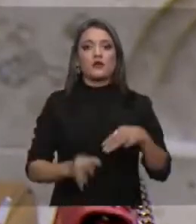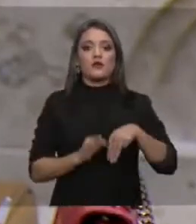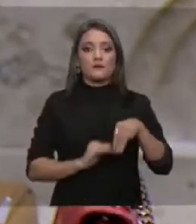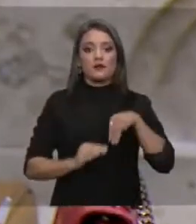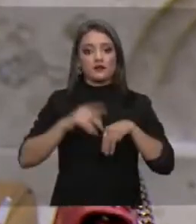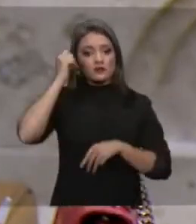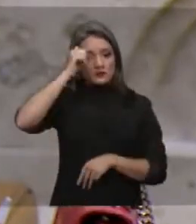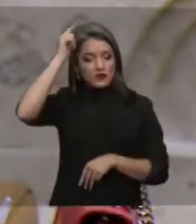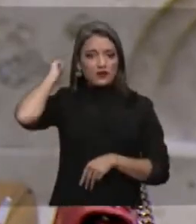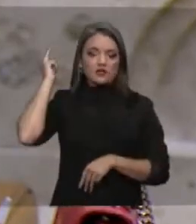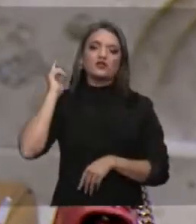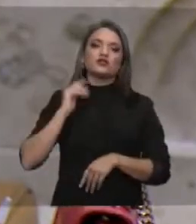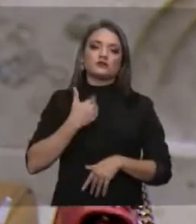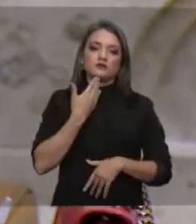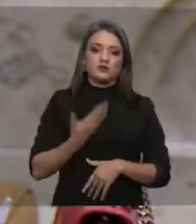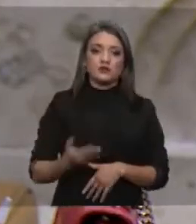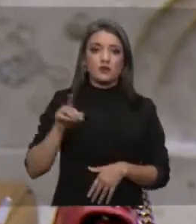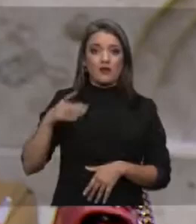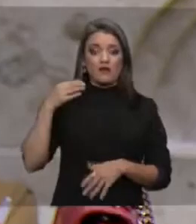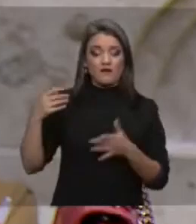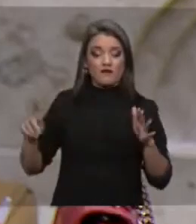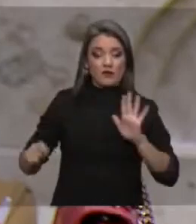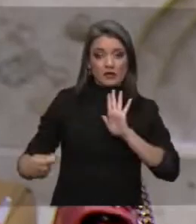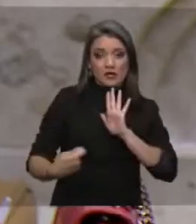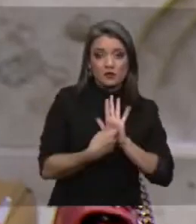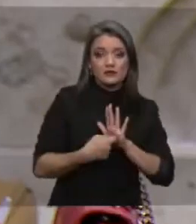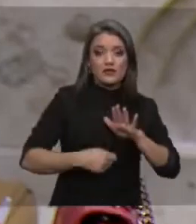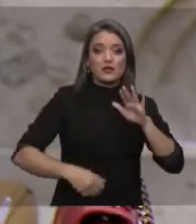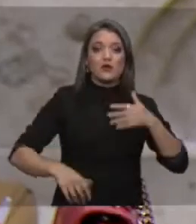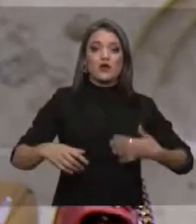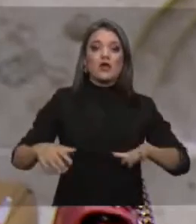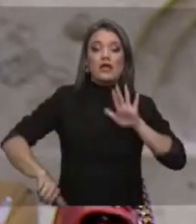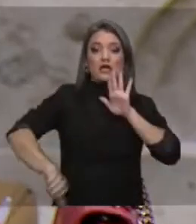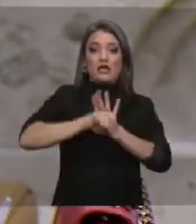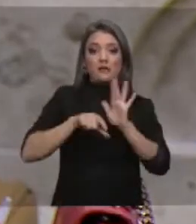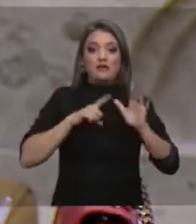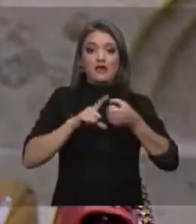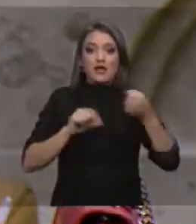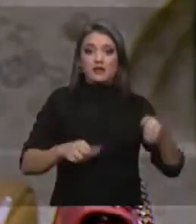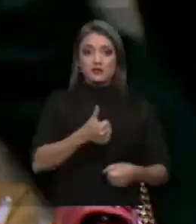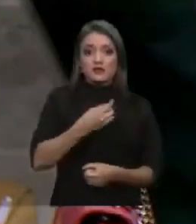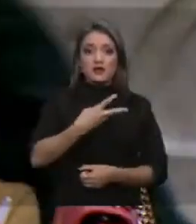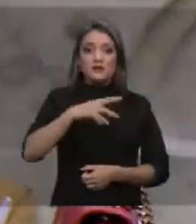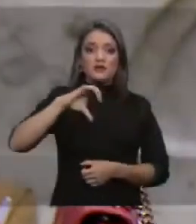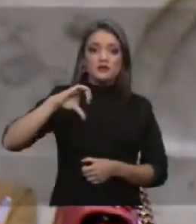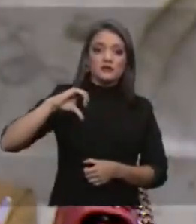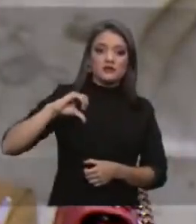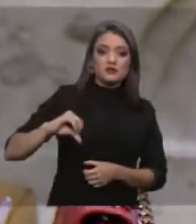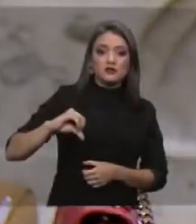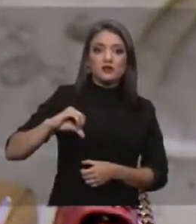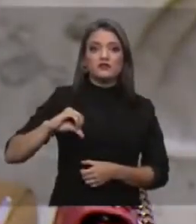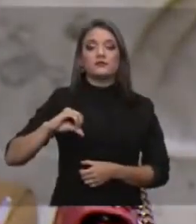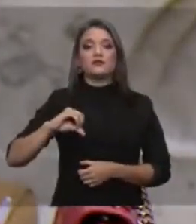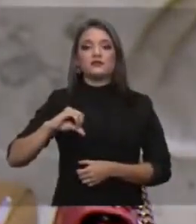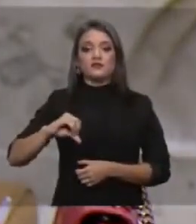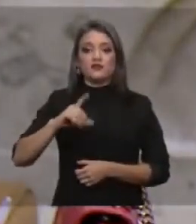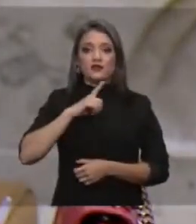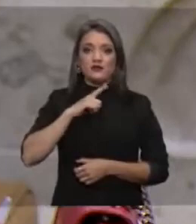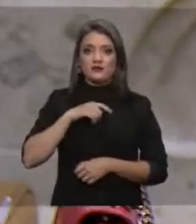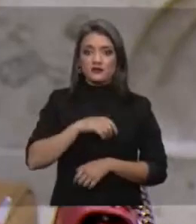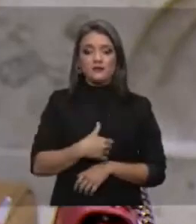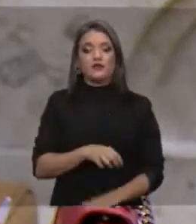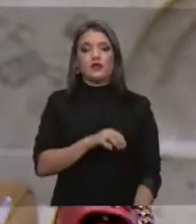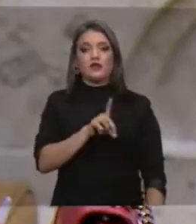Moraes. O deputado foi denunciado pela prática dos crimes tipificados nos artigos 139, difamação por 5 vezes,